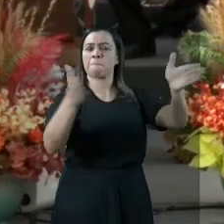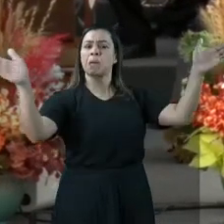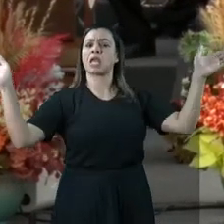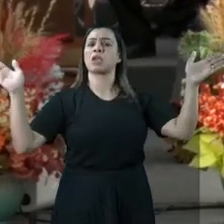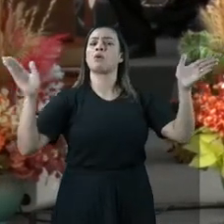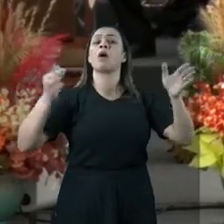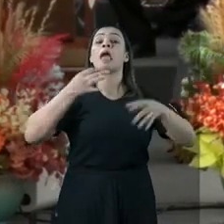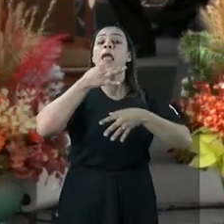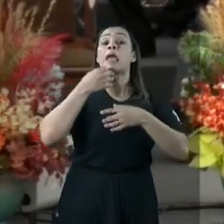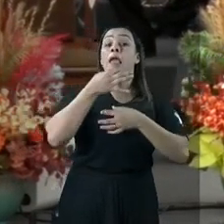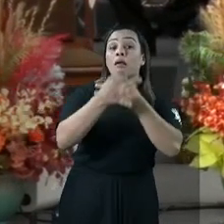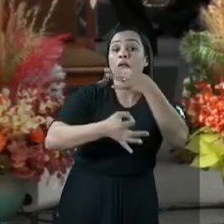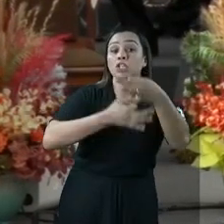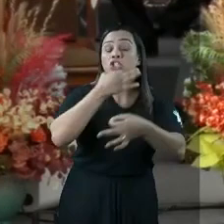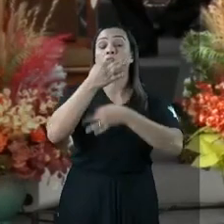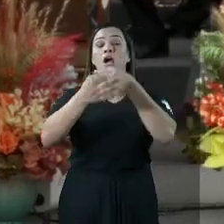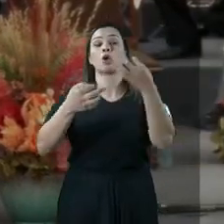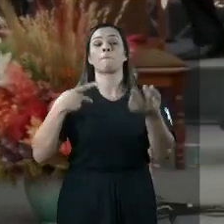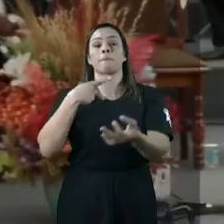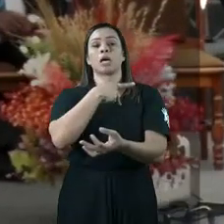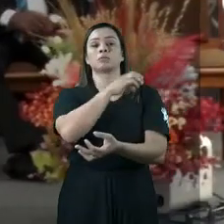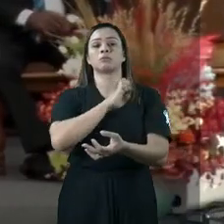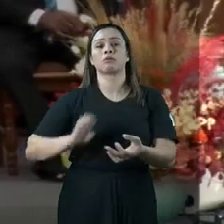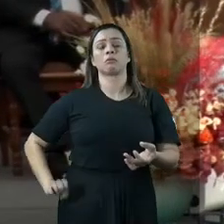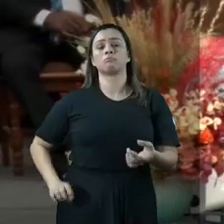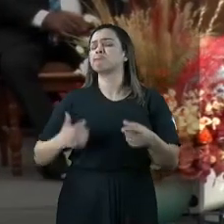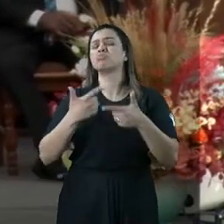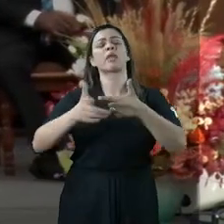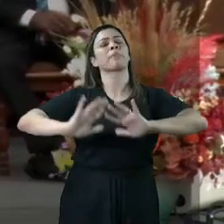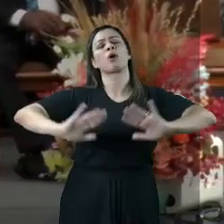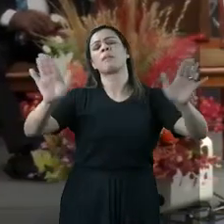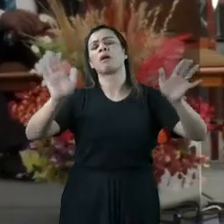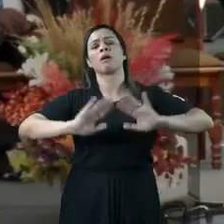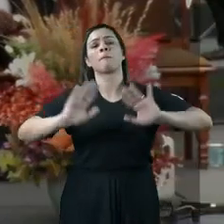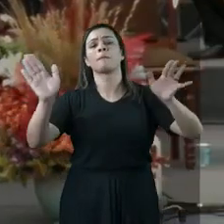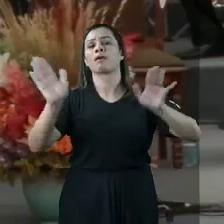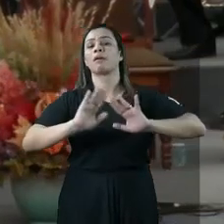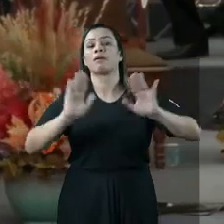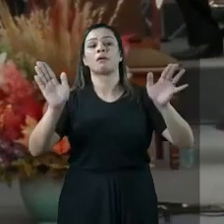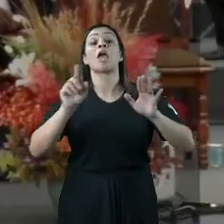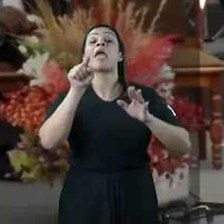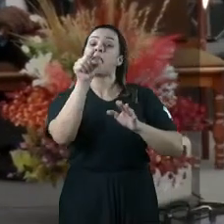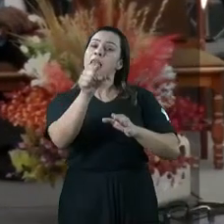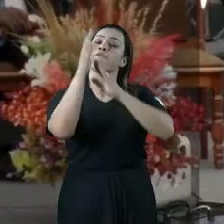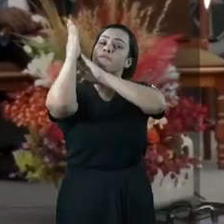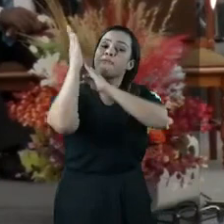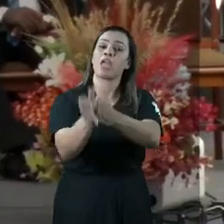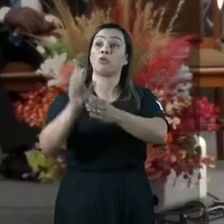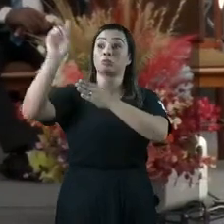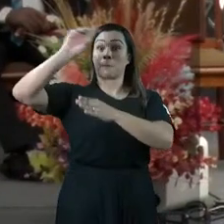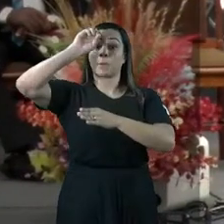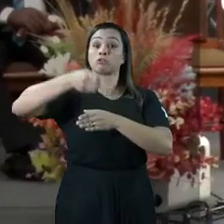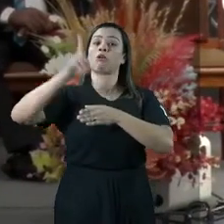e os obreiros da AD Perus, porque ele sabe o que espera eles depois das nuvens, depois